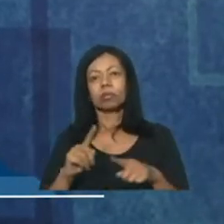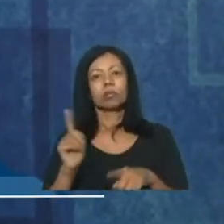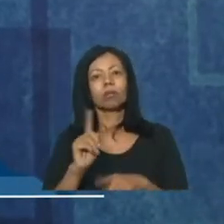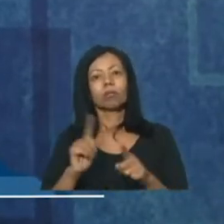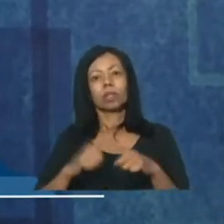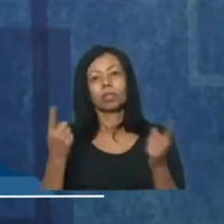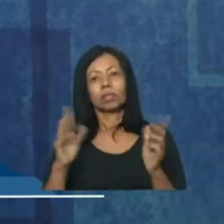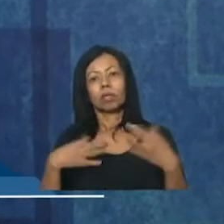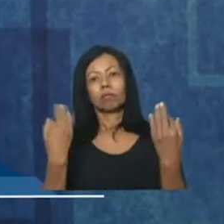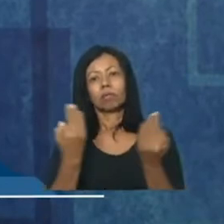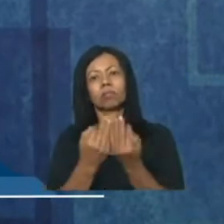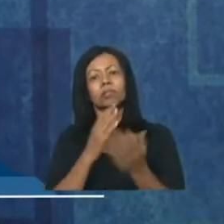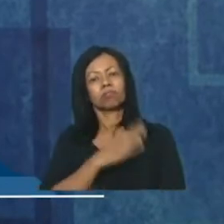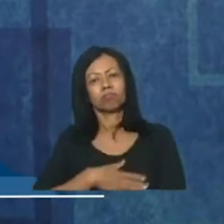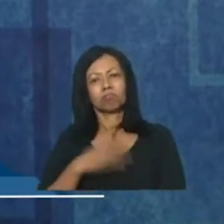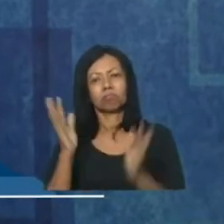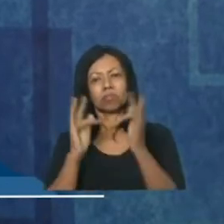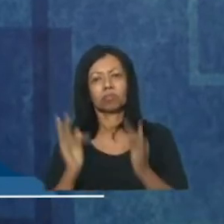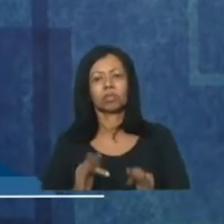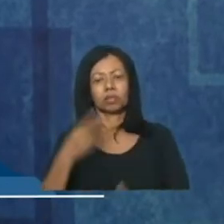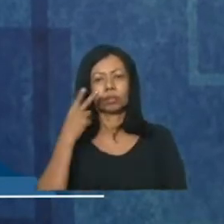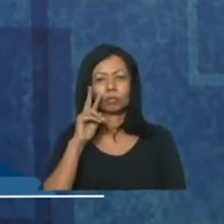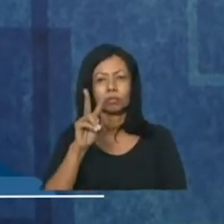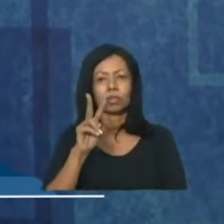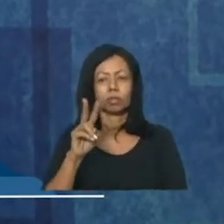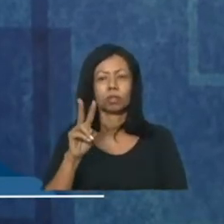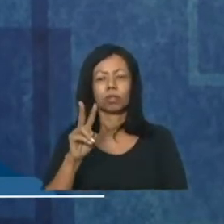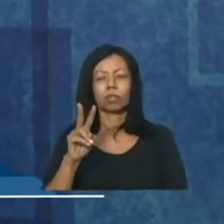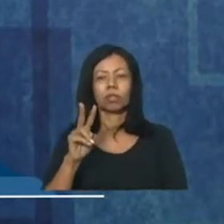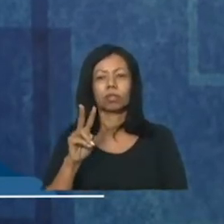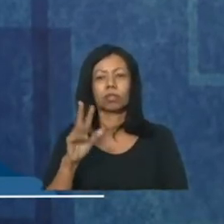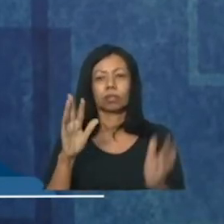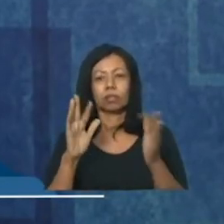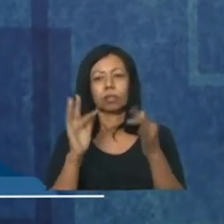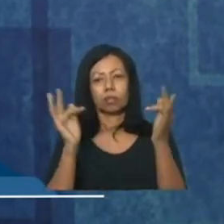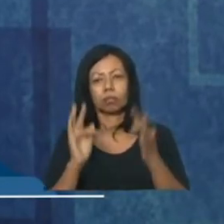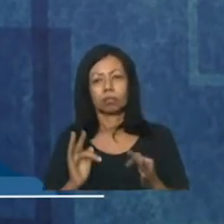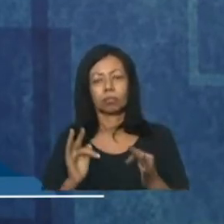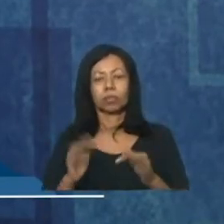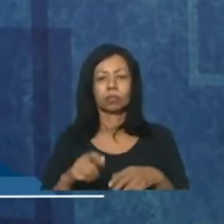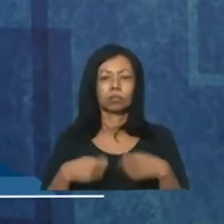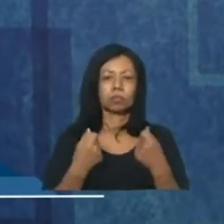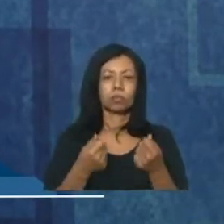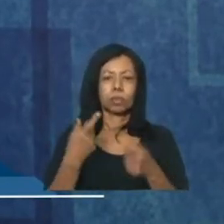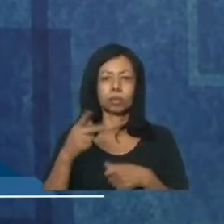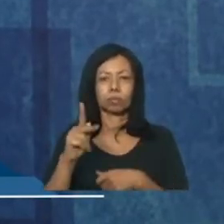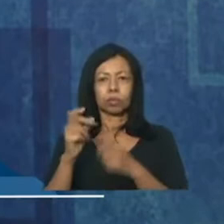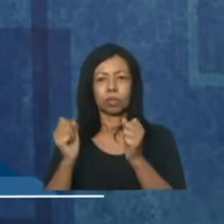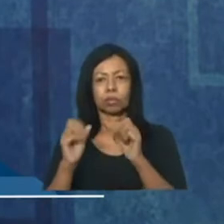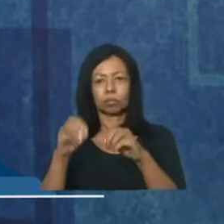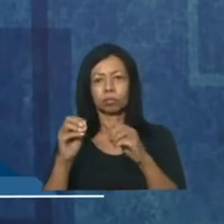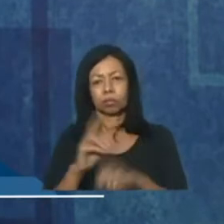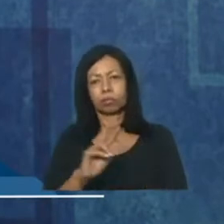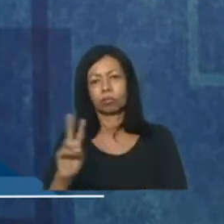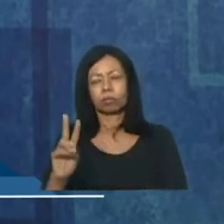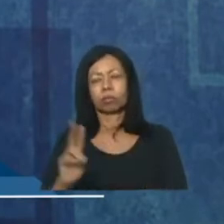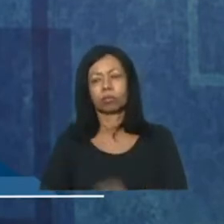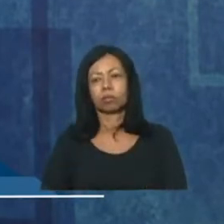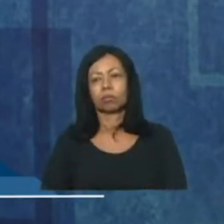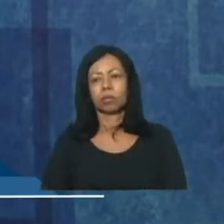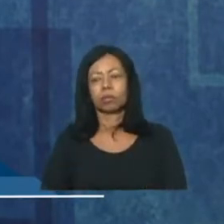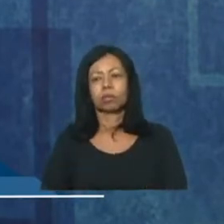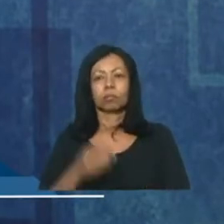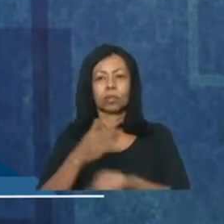família se sente muito honrada em poder ver que a família deixou um legado, né, para que ela pudesse estar ali. Também quero aqui também, até